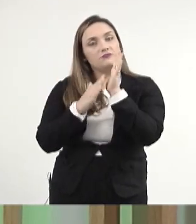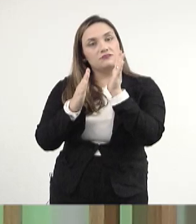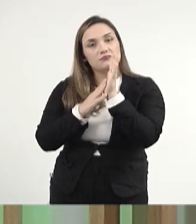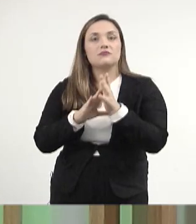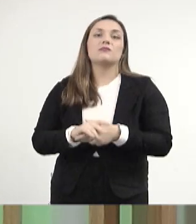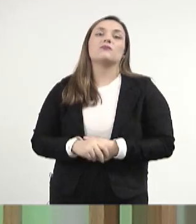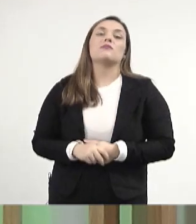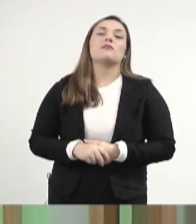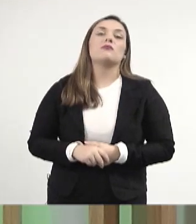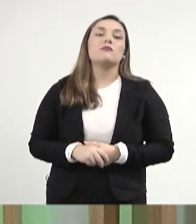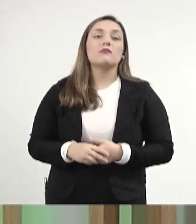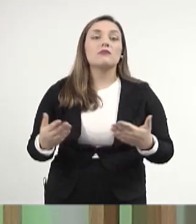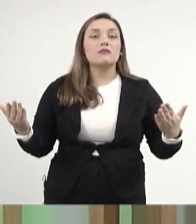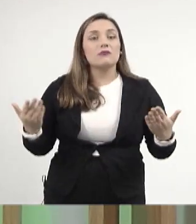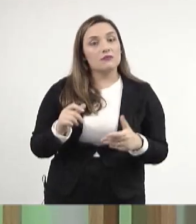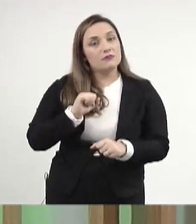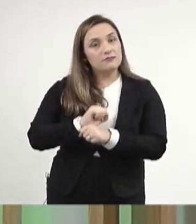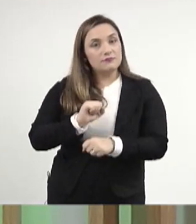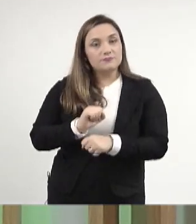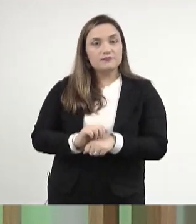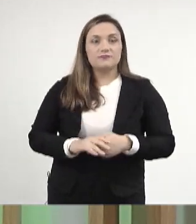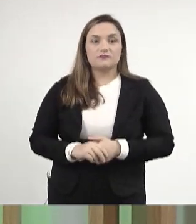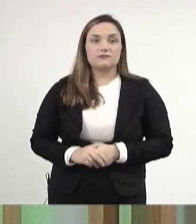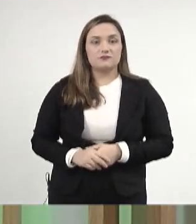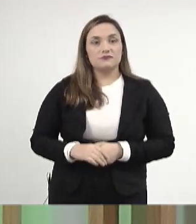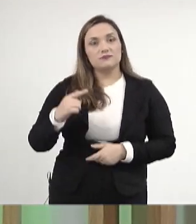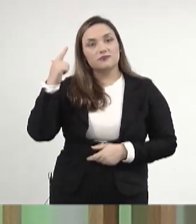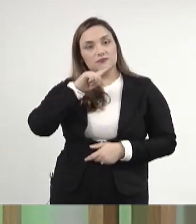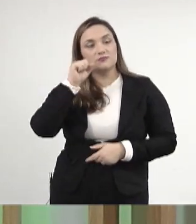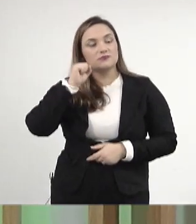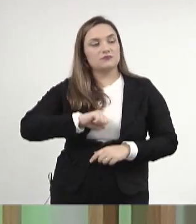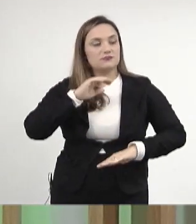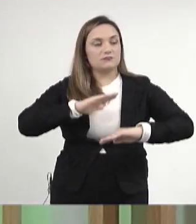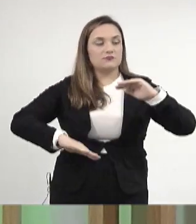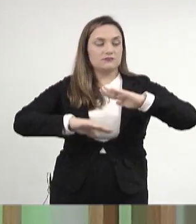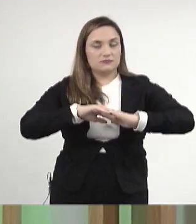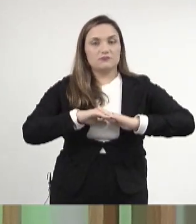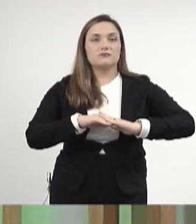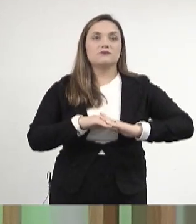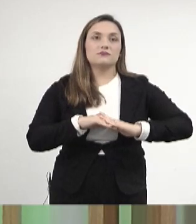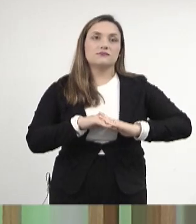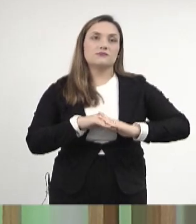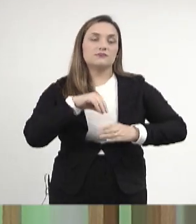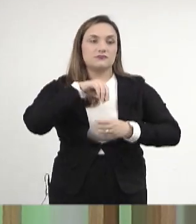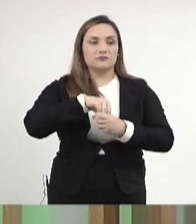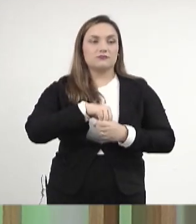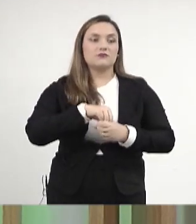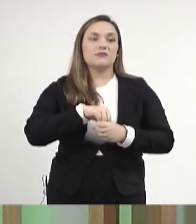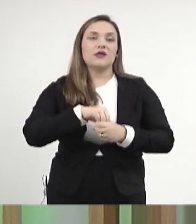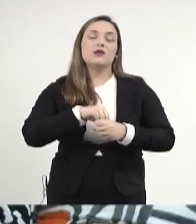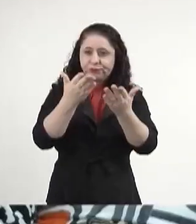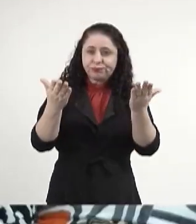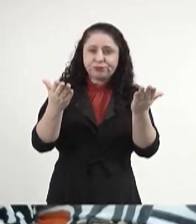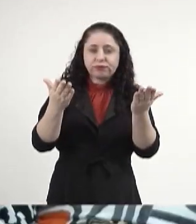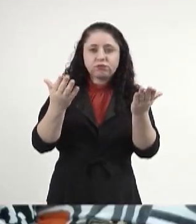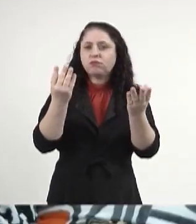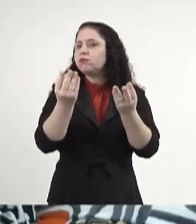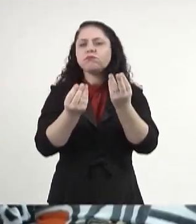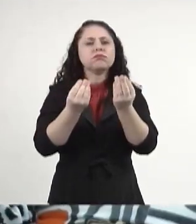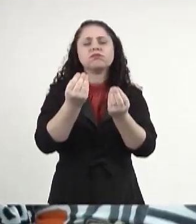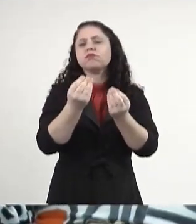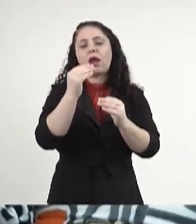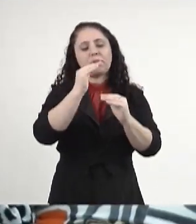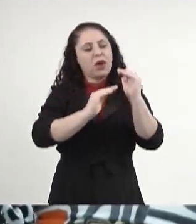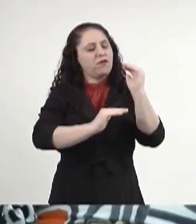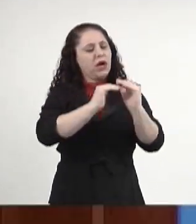e que espera, em breve, poder contar com esses profissionais, inclusive em unidades de saúde.